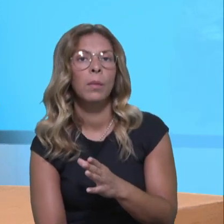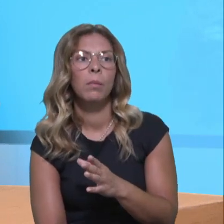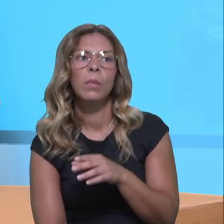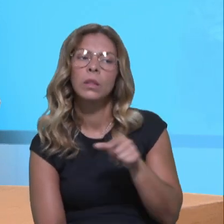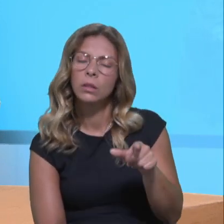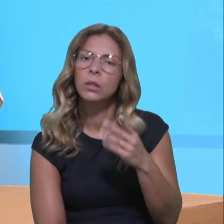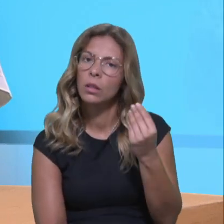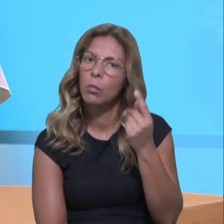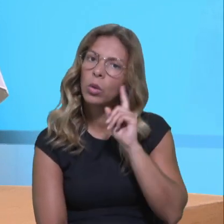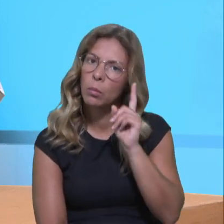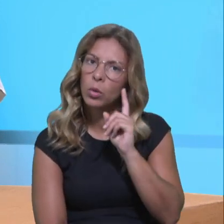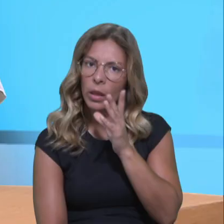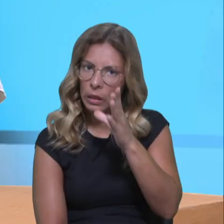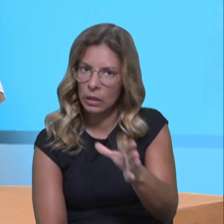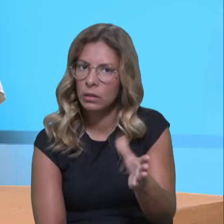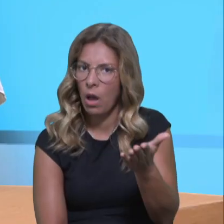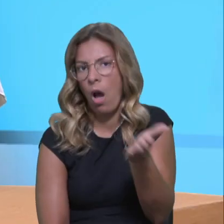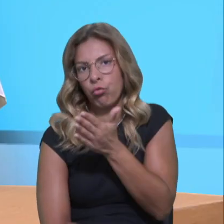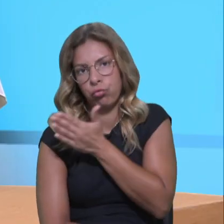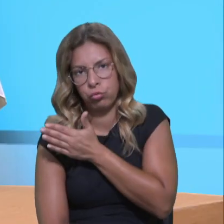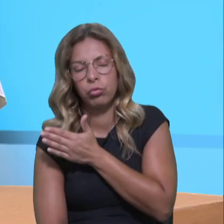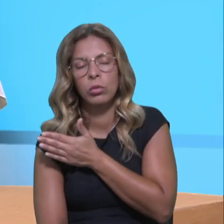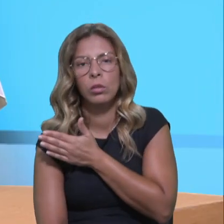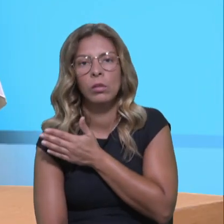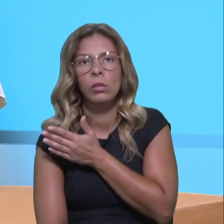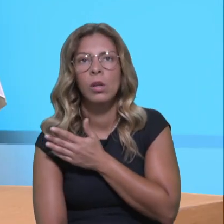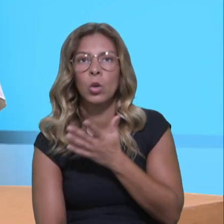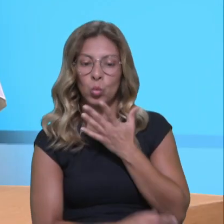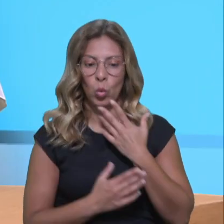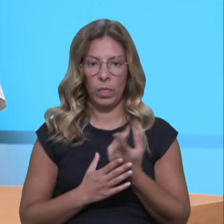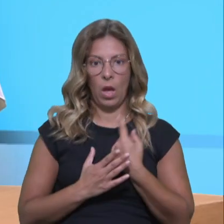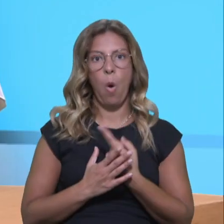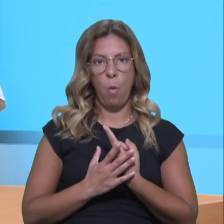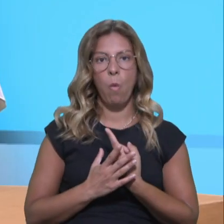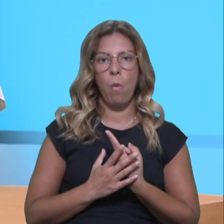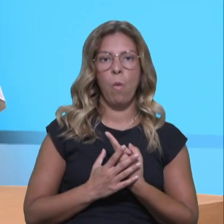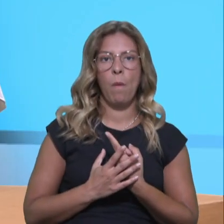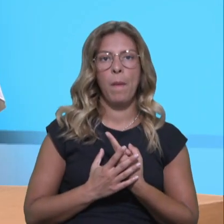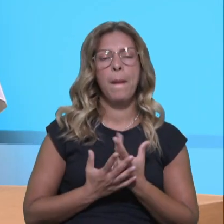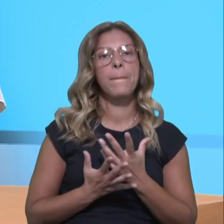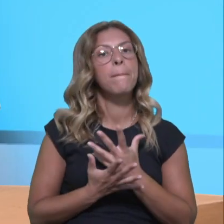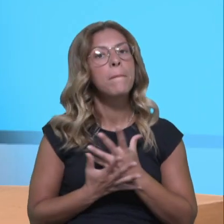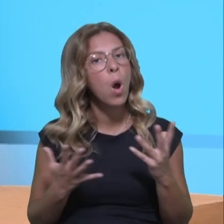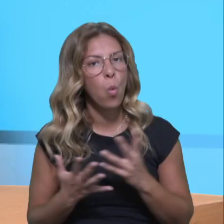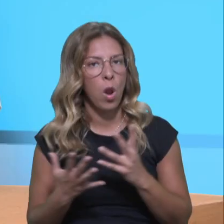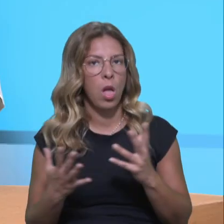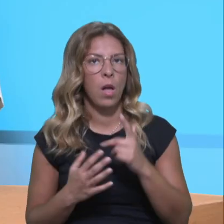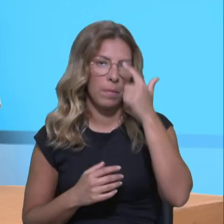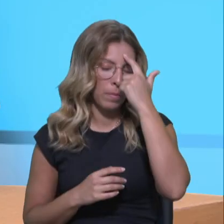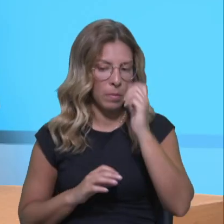importante, que é a solidão é, muitas das vezes, o preparar